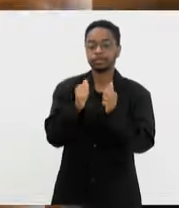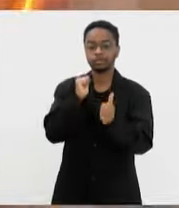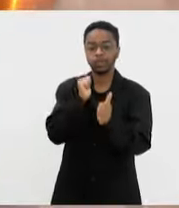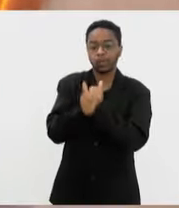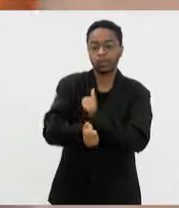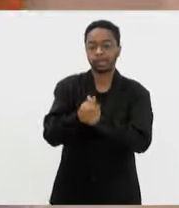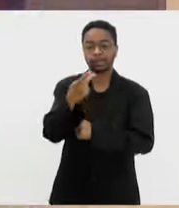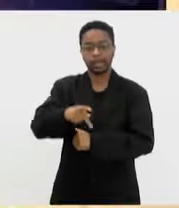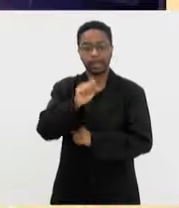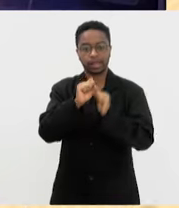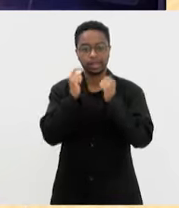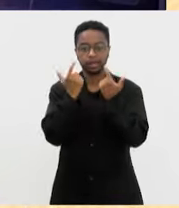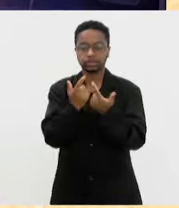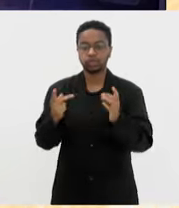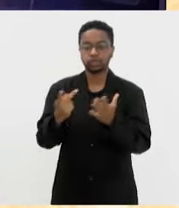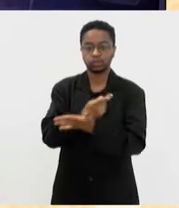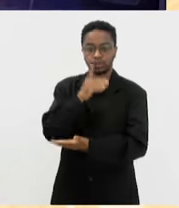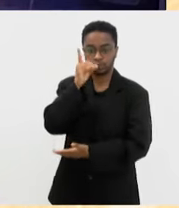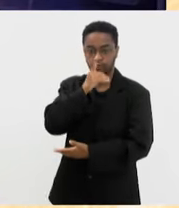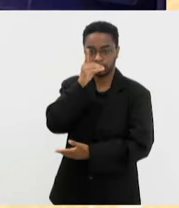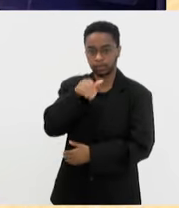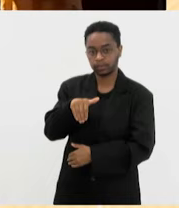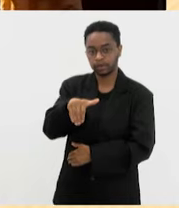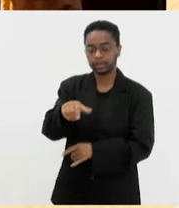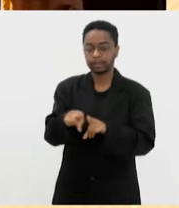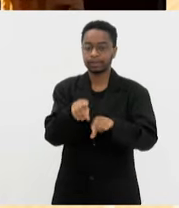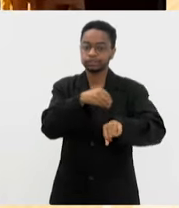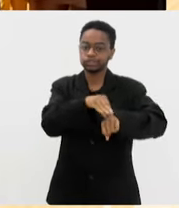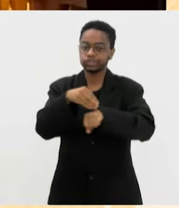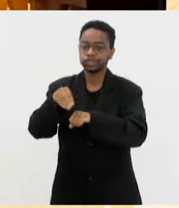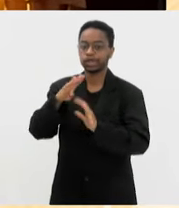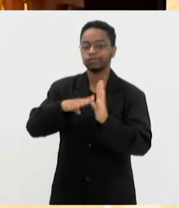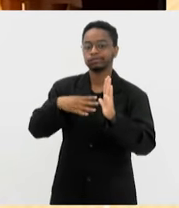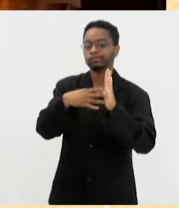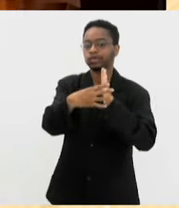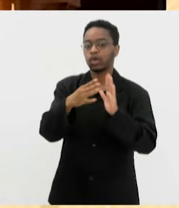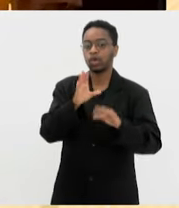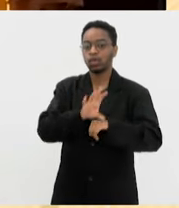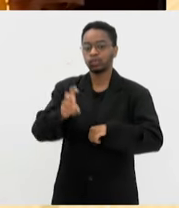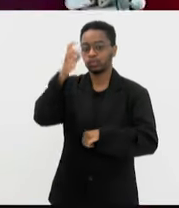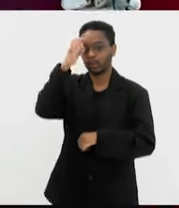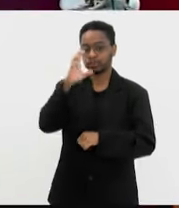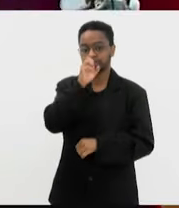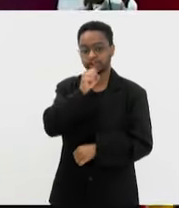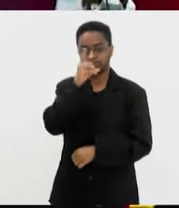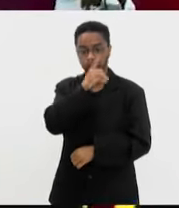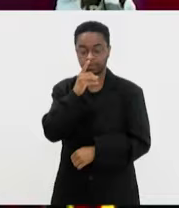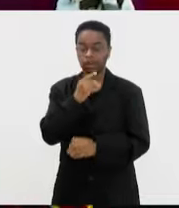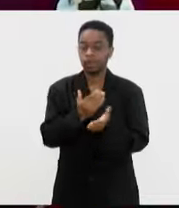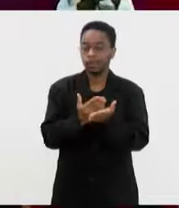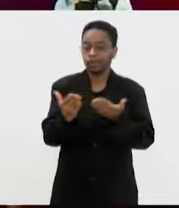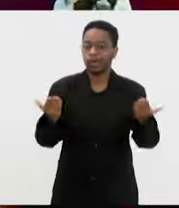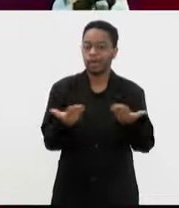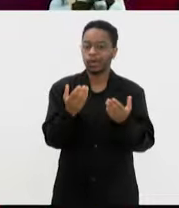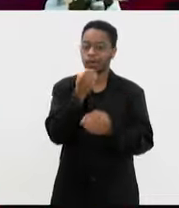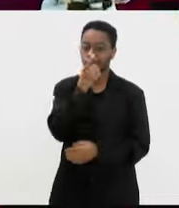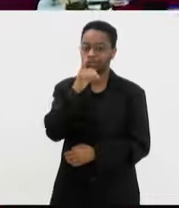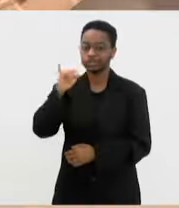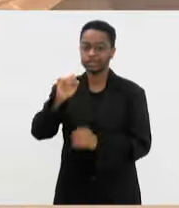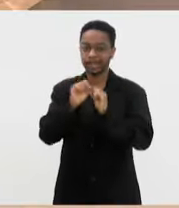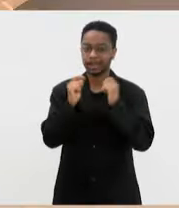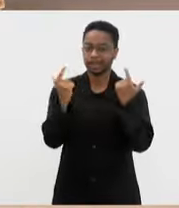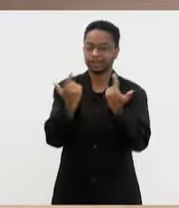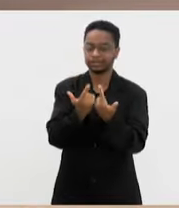domingo. E as dicas da agenda cultural para o seu final de semana. O Bom Dia Alerj está começando